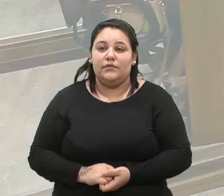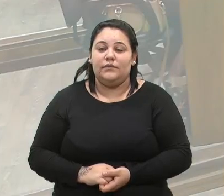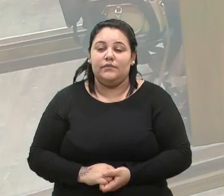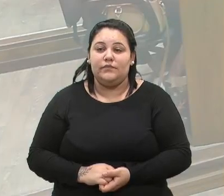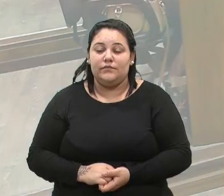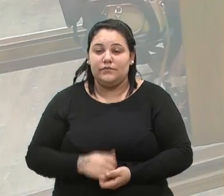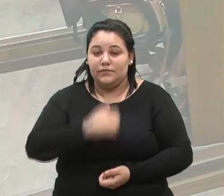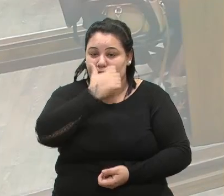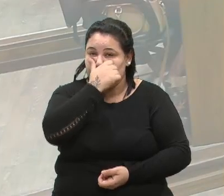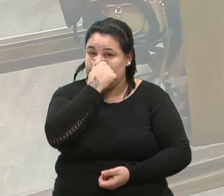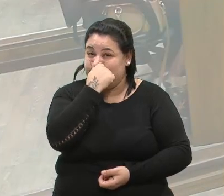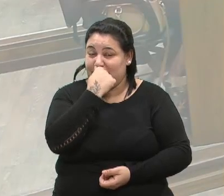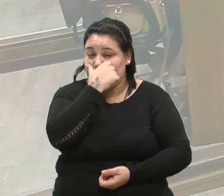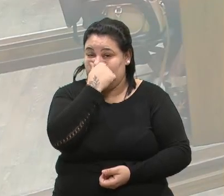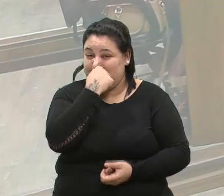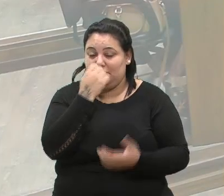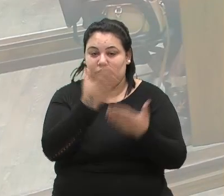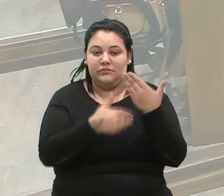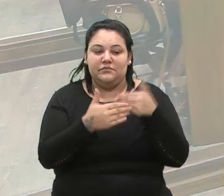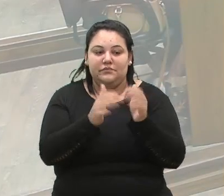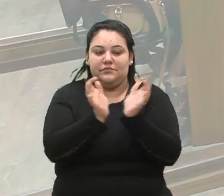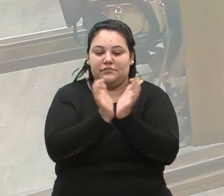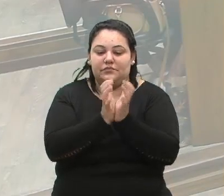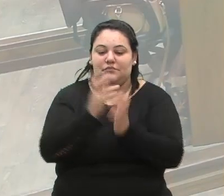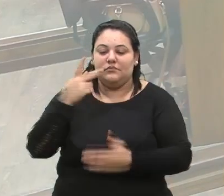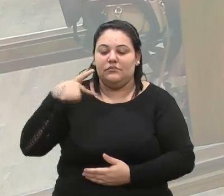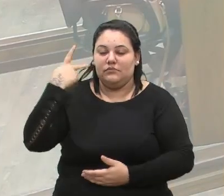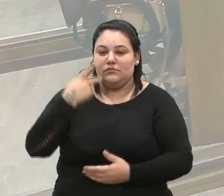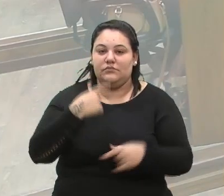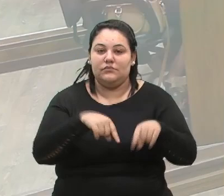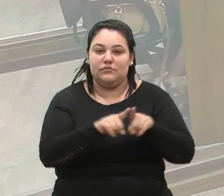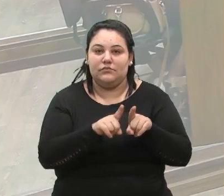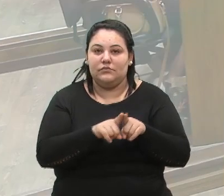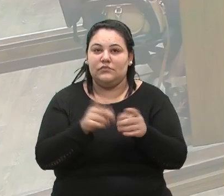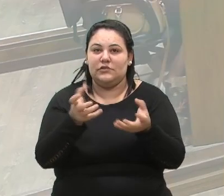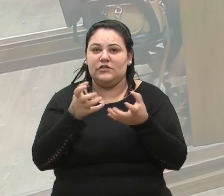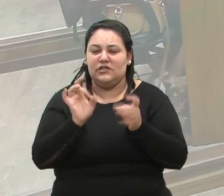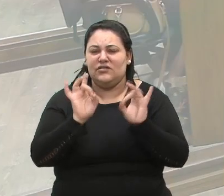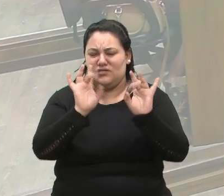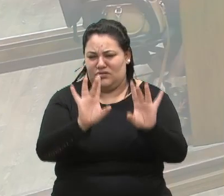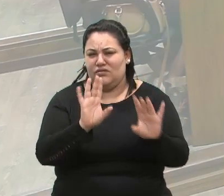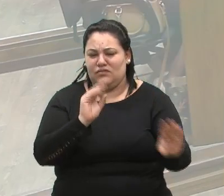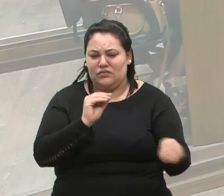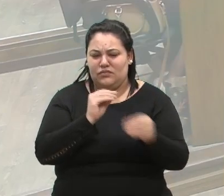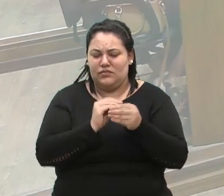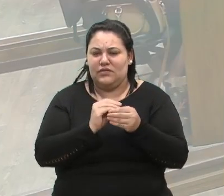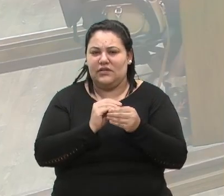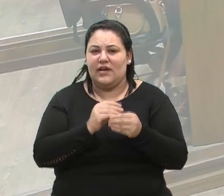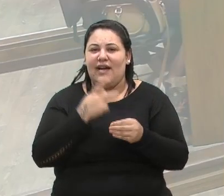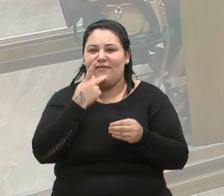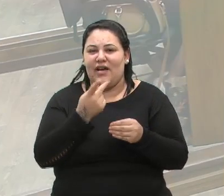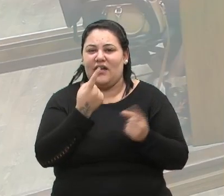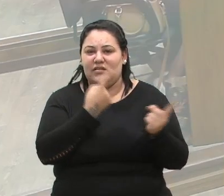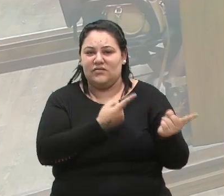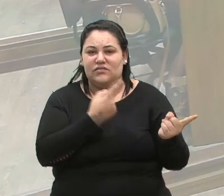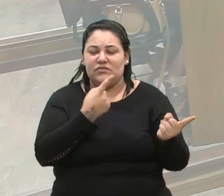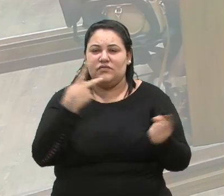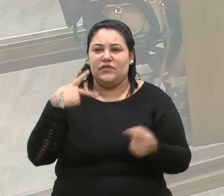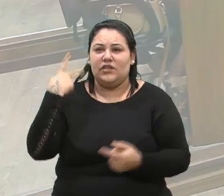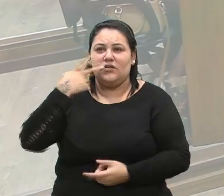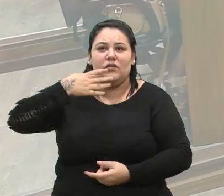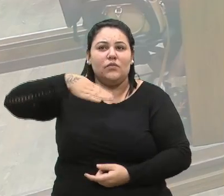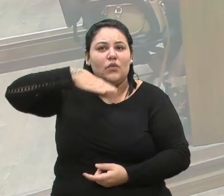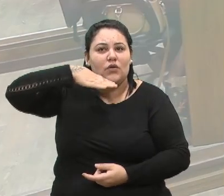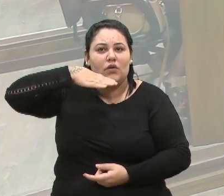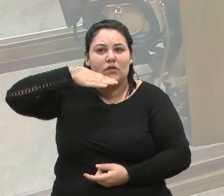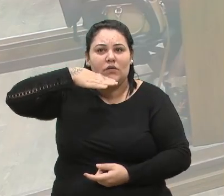Senhora presidente, nobres colegas, vereadores, queria só fazer um contraponto à fala do vereador Bortola